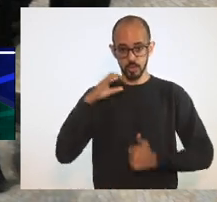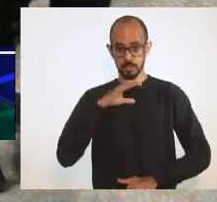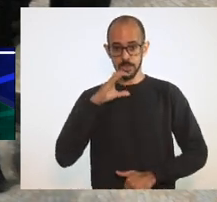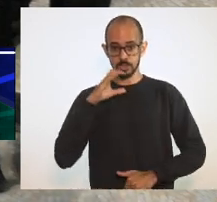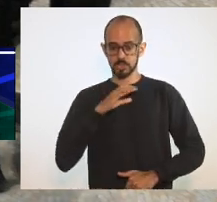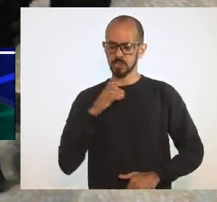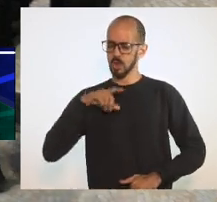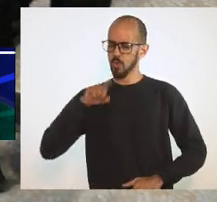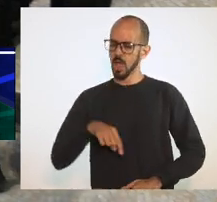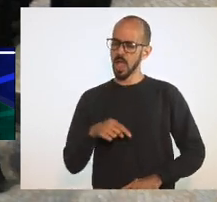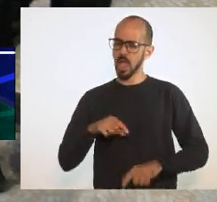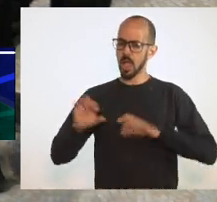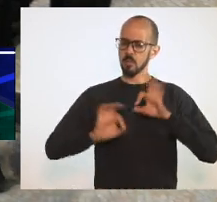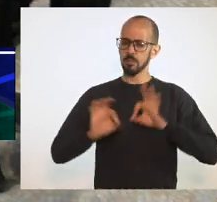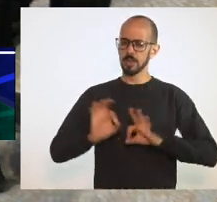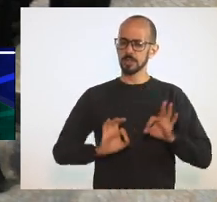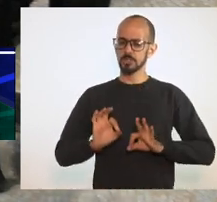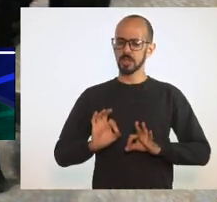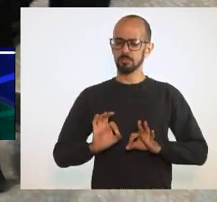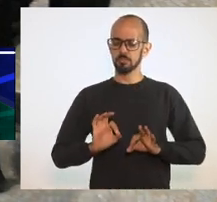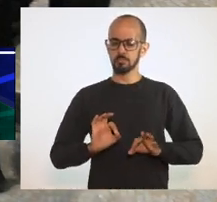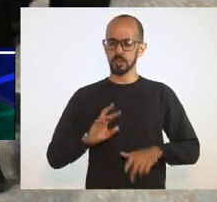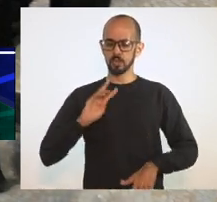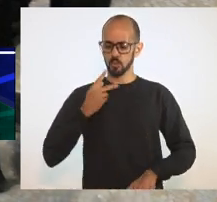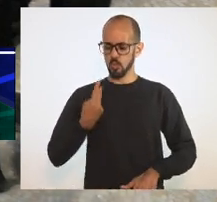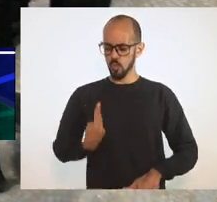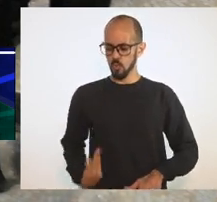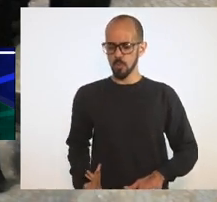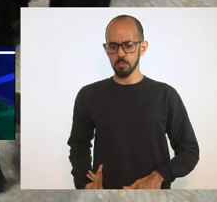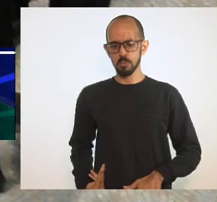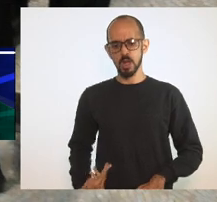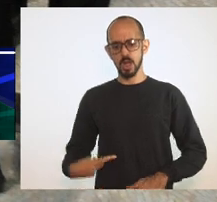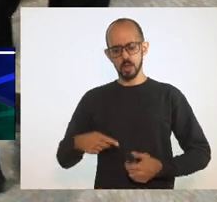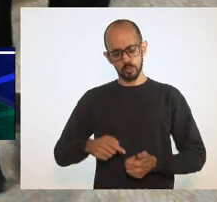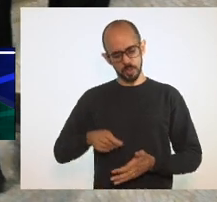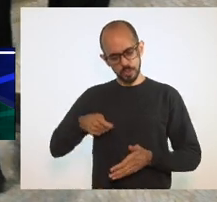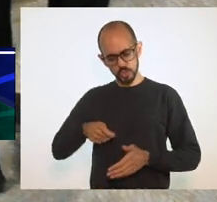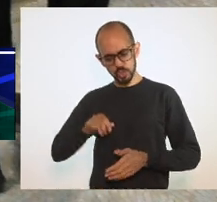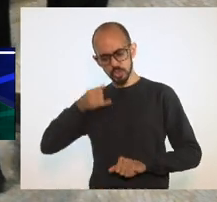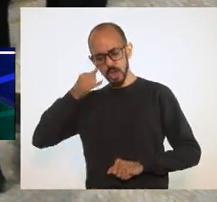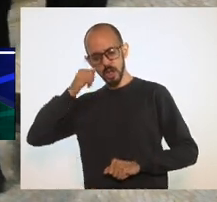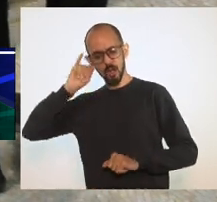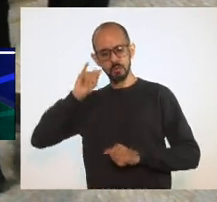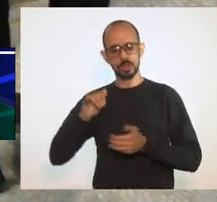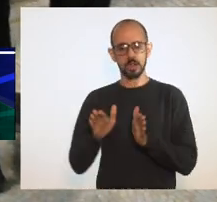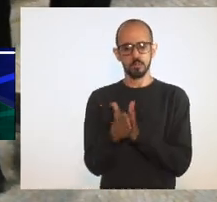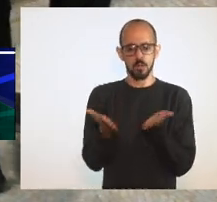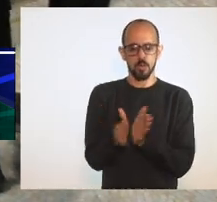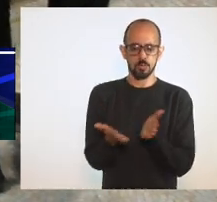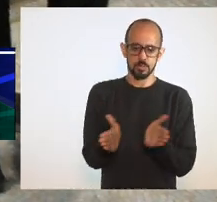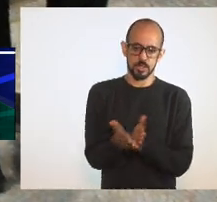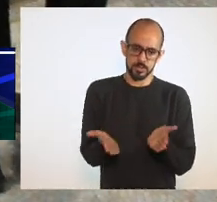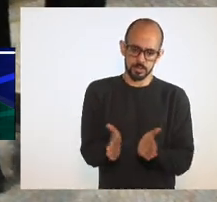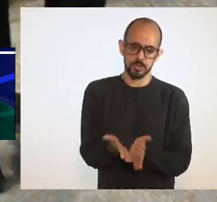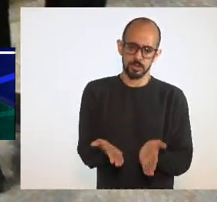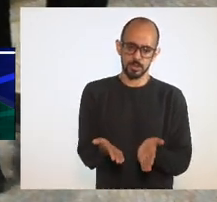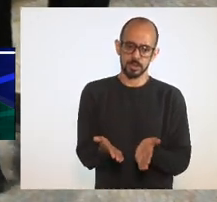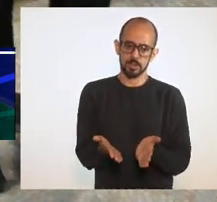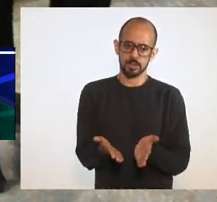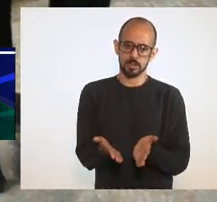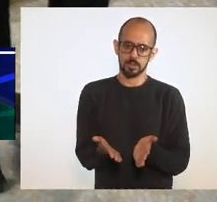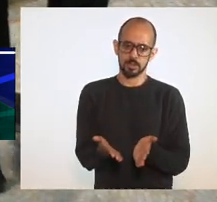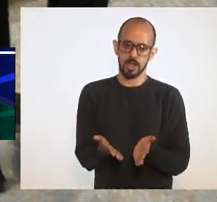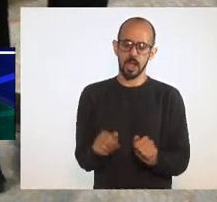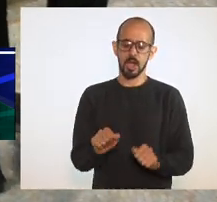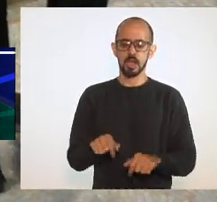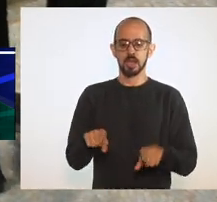ele é um plano humanitário de combate à pobreza e à miséria. É disso que estamos falando,